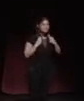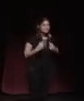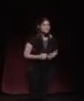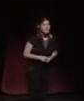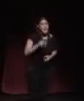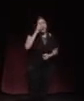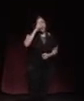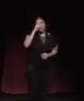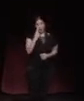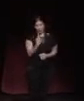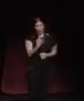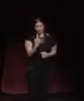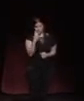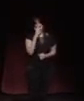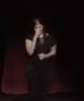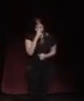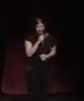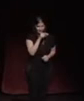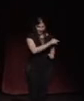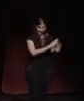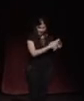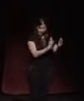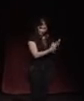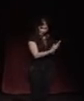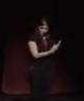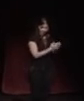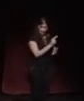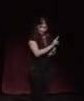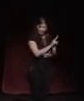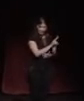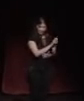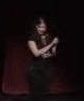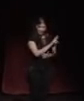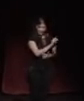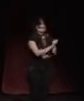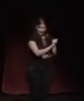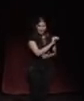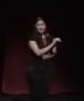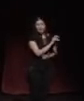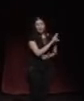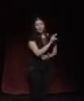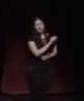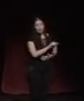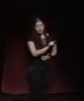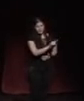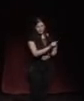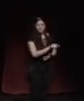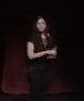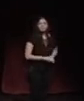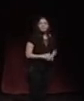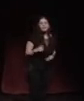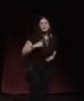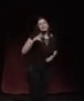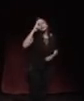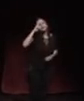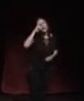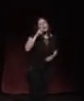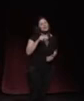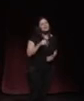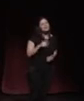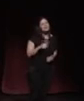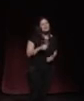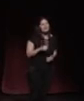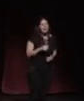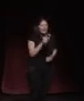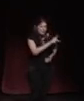na escola que eu trabalho no Veracruz, tem umas professoras maravilhosas de 1 ano que contam muitas histórias, que trabalham com crianças de 1